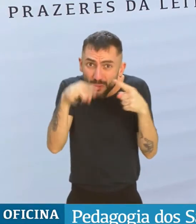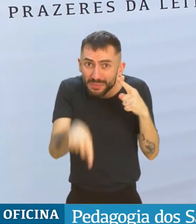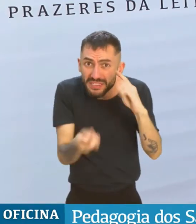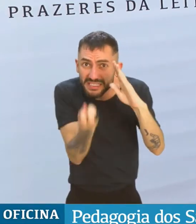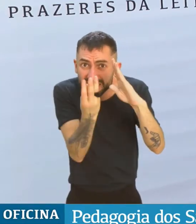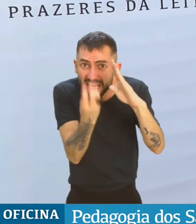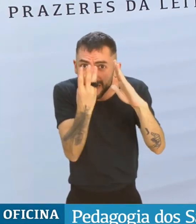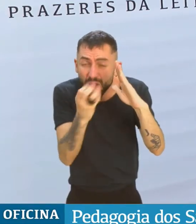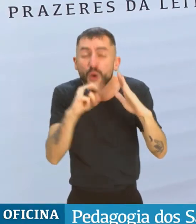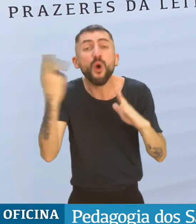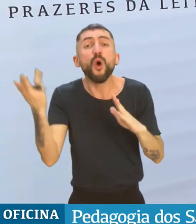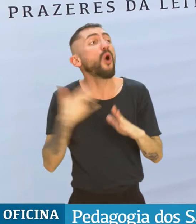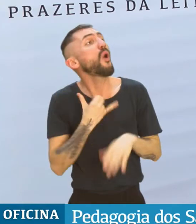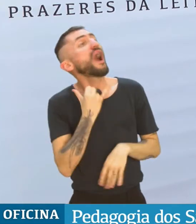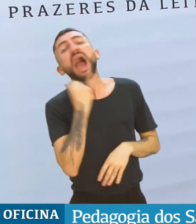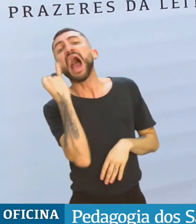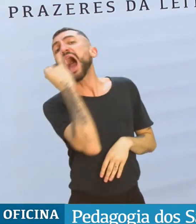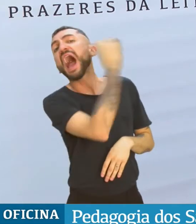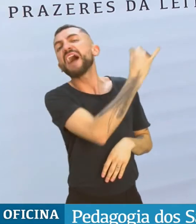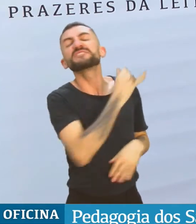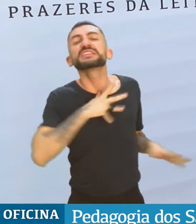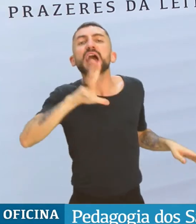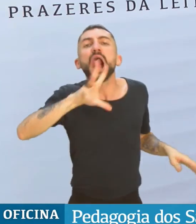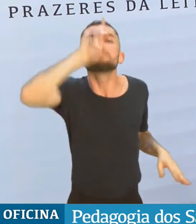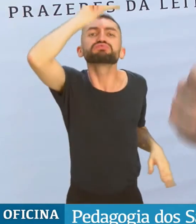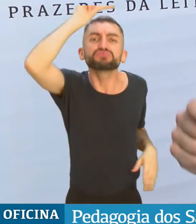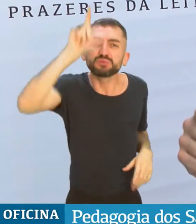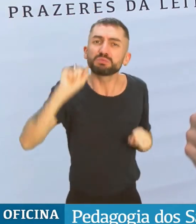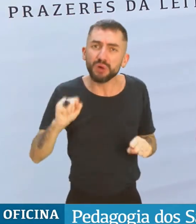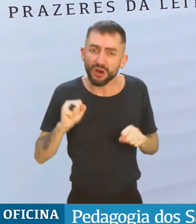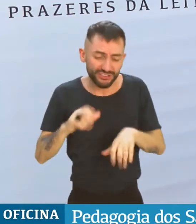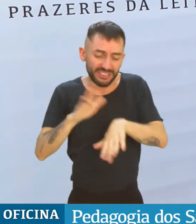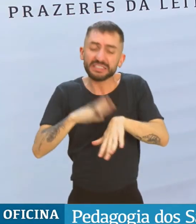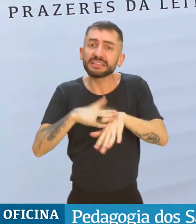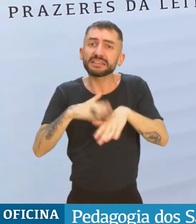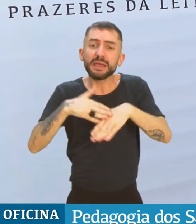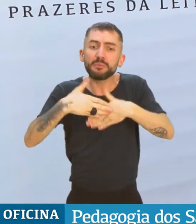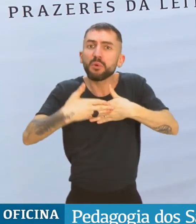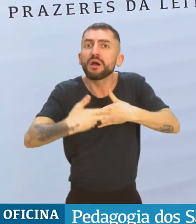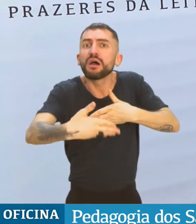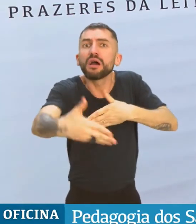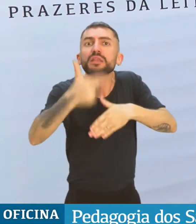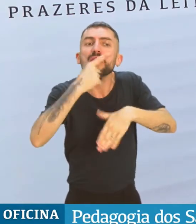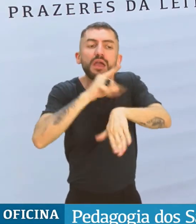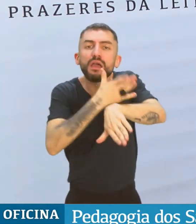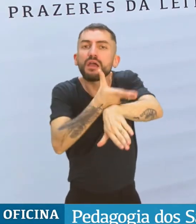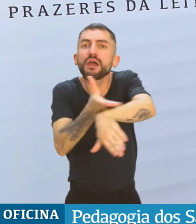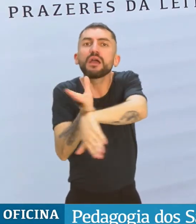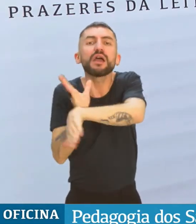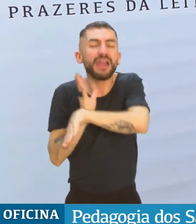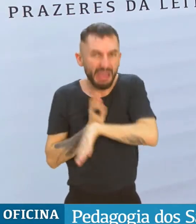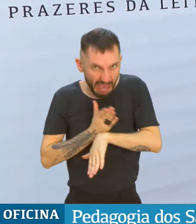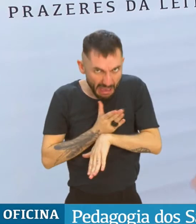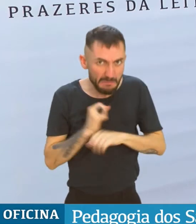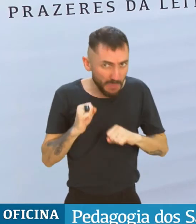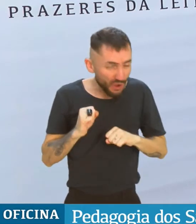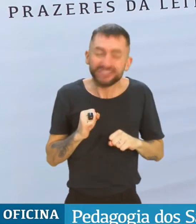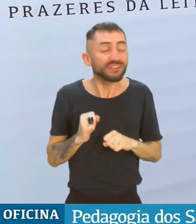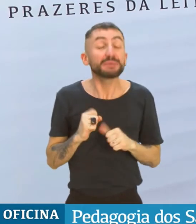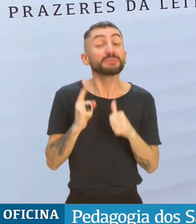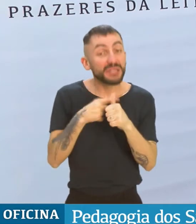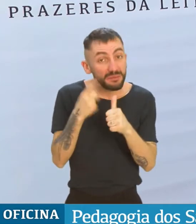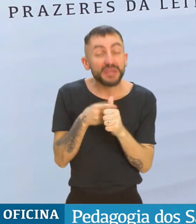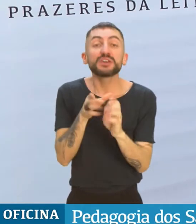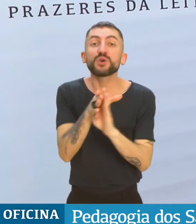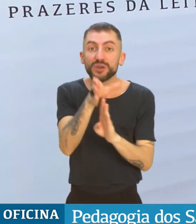sem avisar que vai fazer uma intervenção, que vai além do tempo comum? Então é importante a gente ter algumas